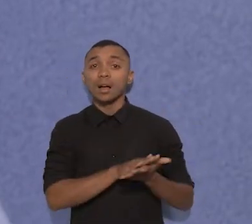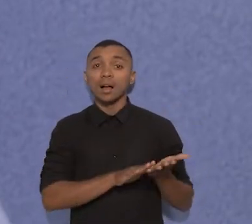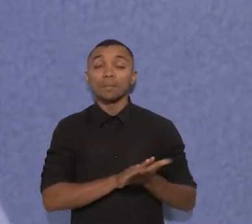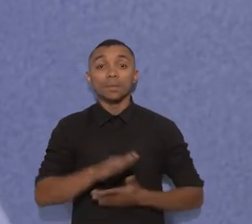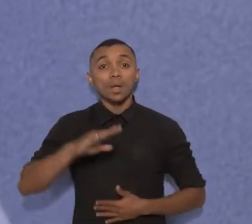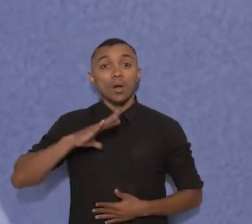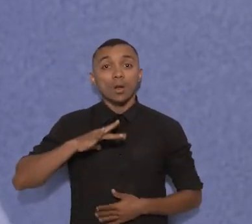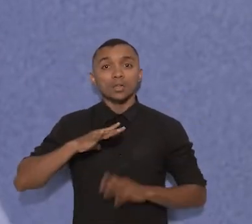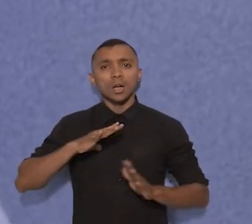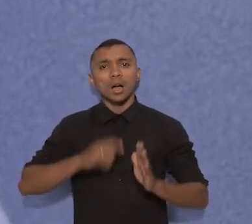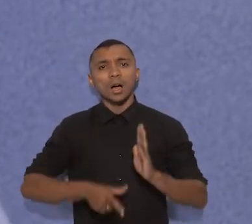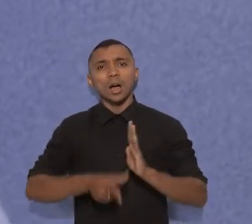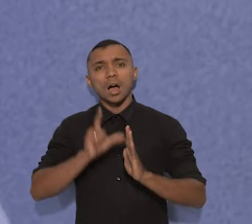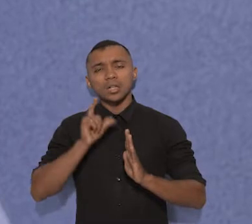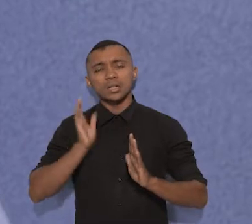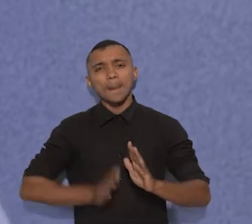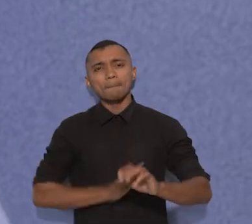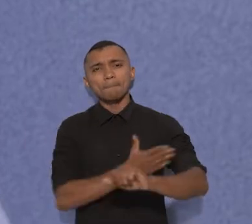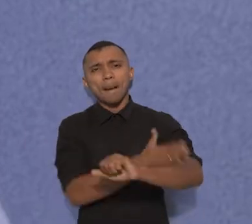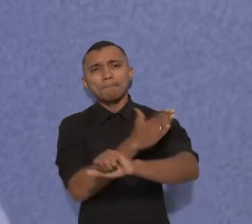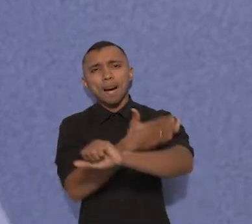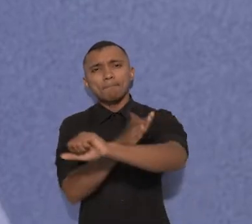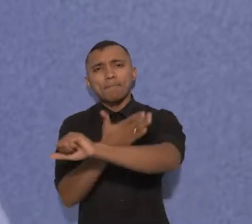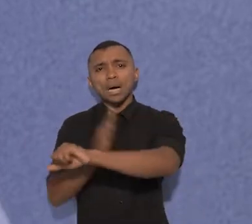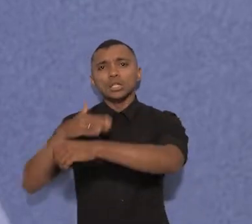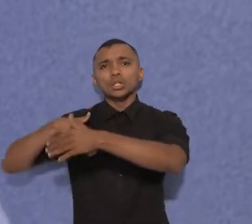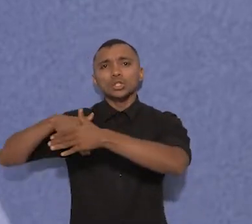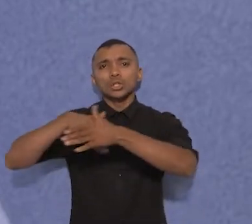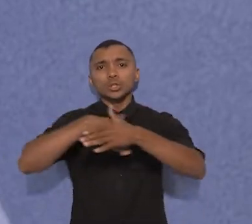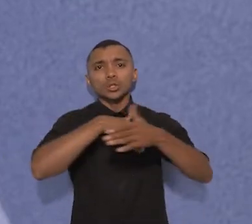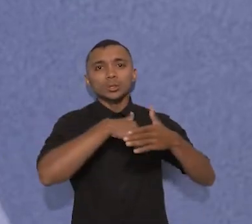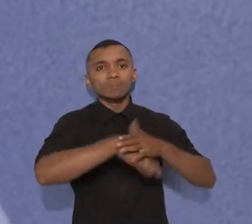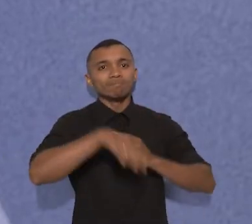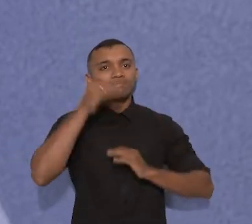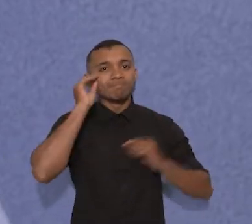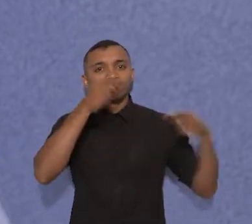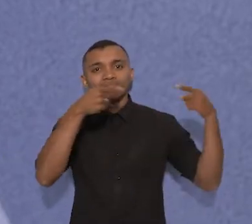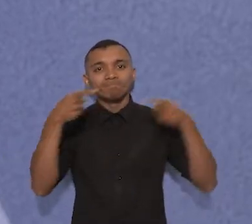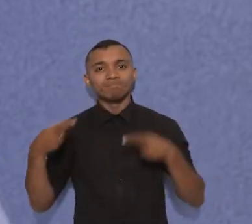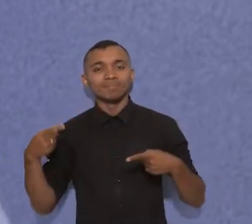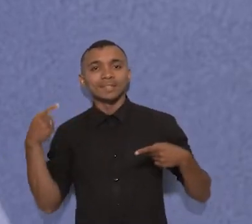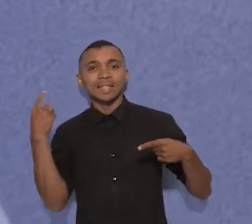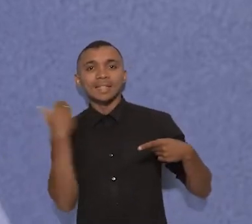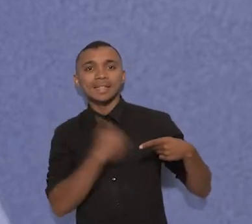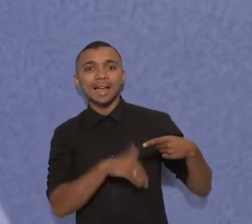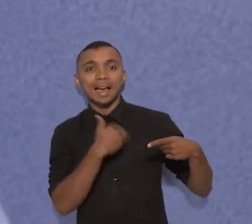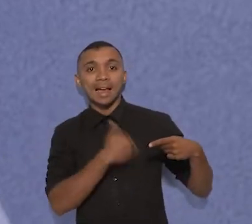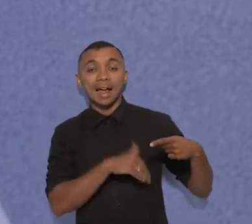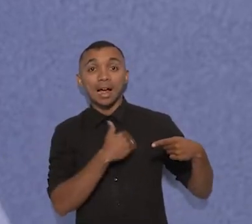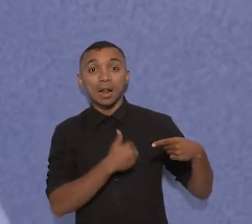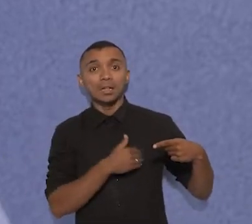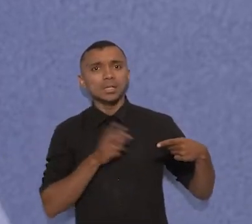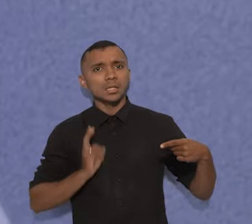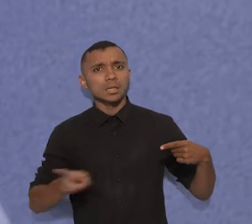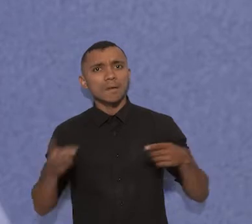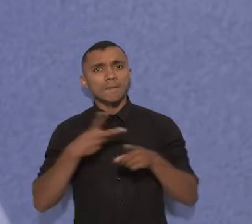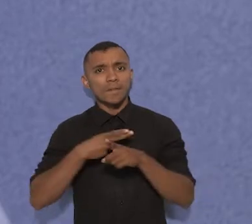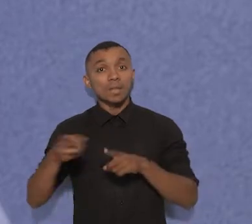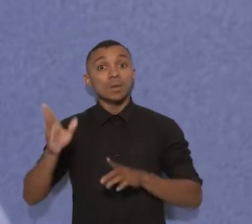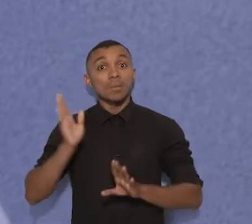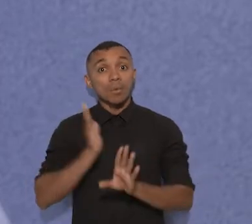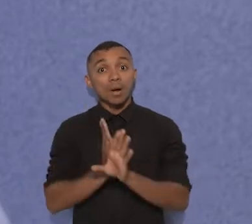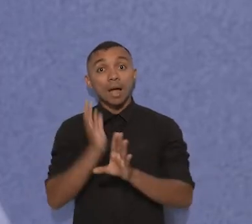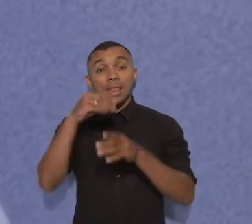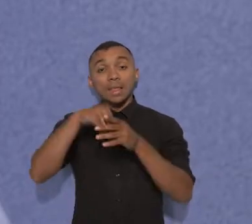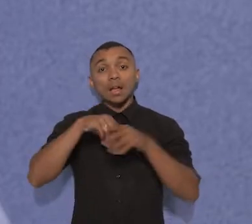Corinthians, muitos jogos, jogou igual, jogou contra o Ceará, só que ganhava, como ninguém sabe. Porque o Corinthians está vivo na Copa do